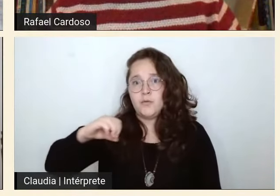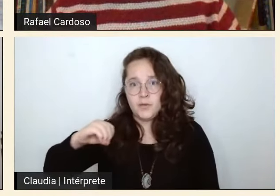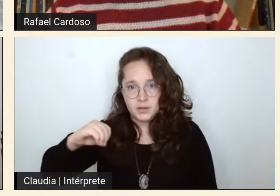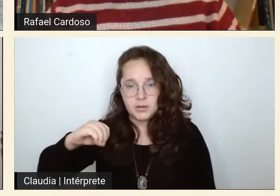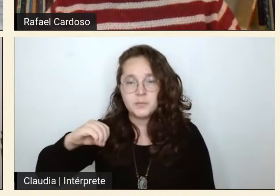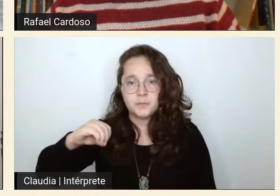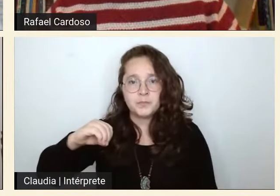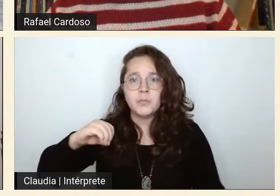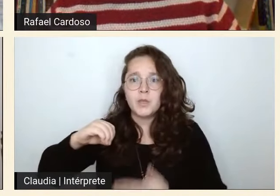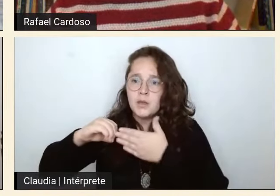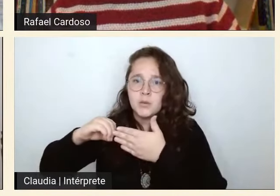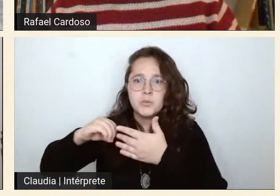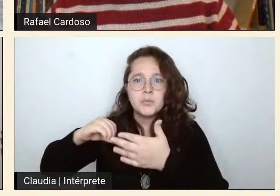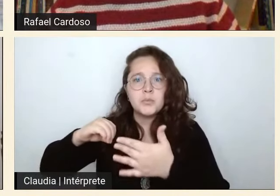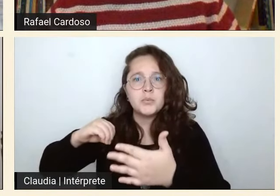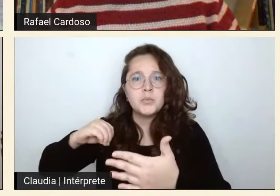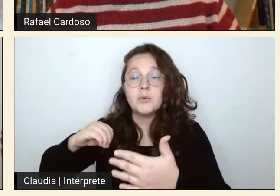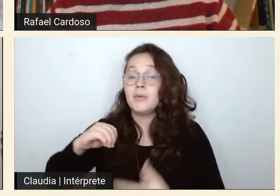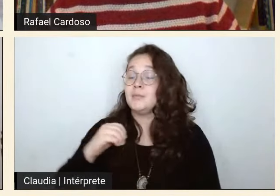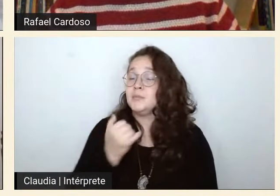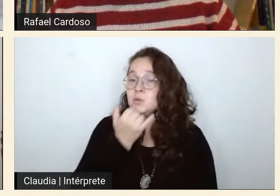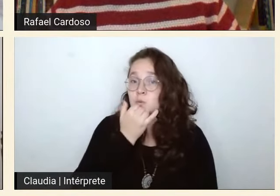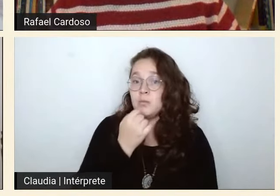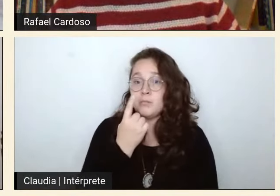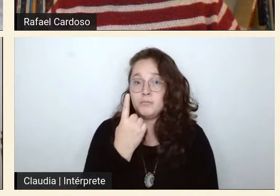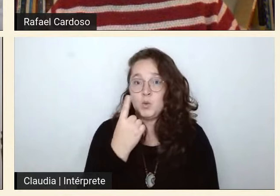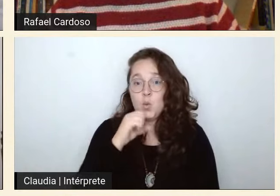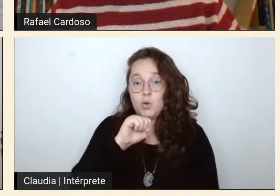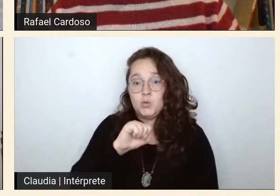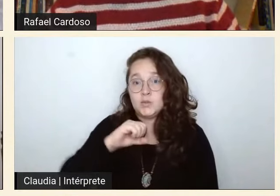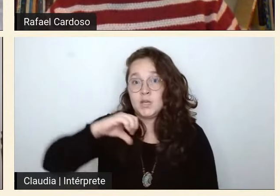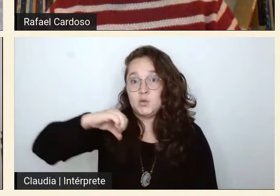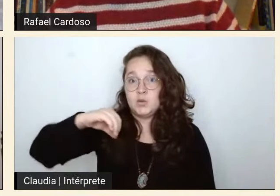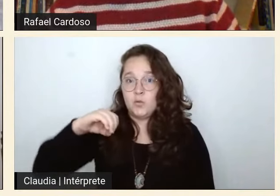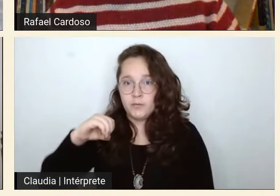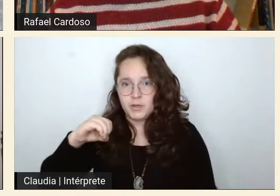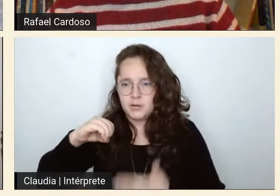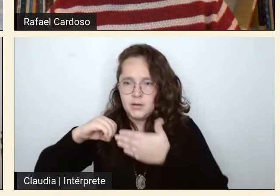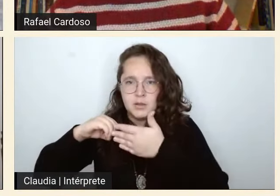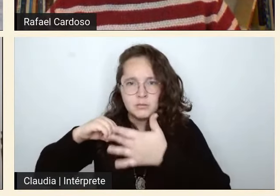se esgotam ou se completam, a primeira fase delas,